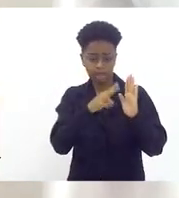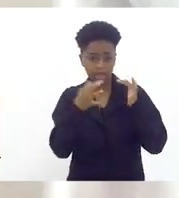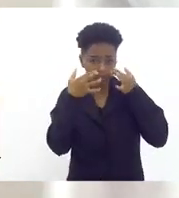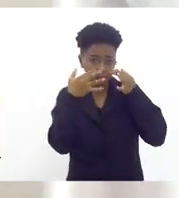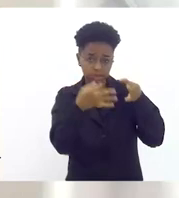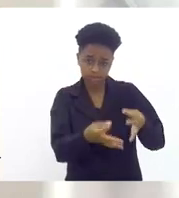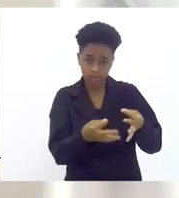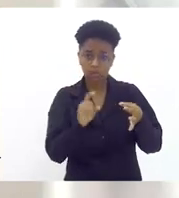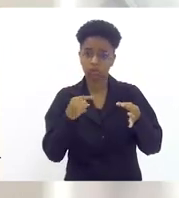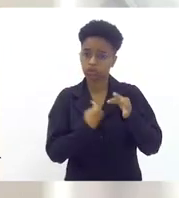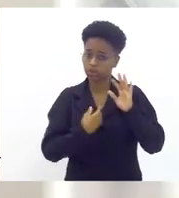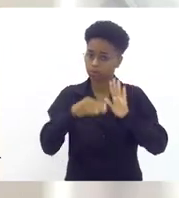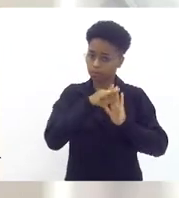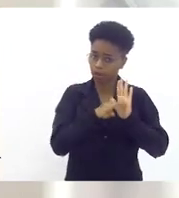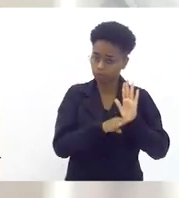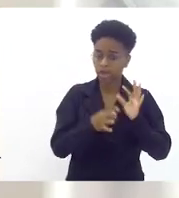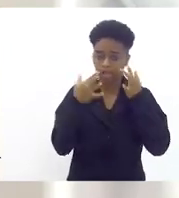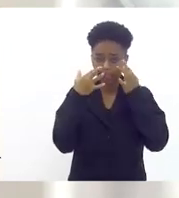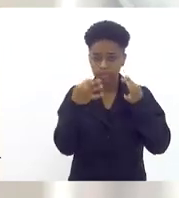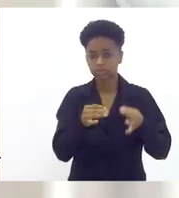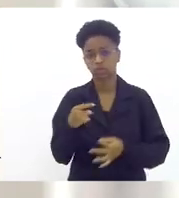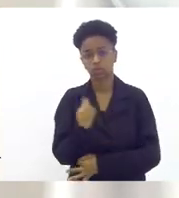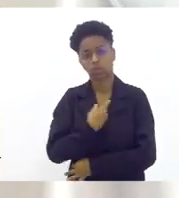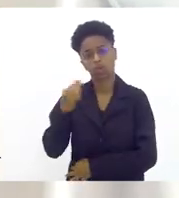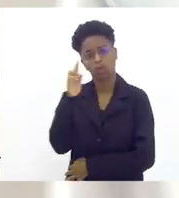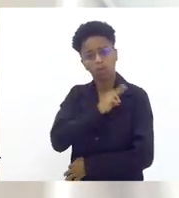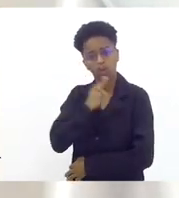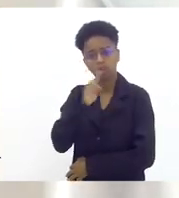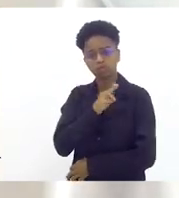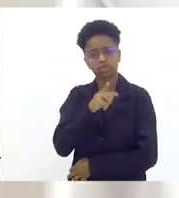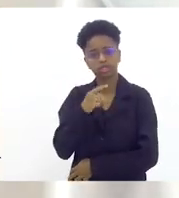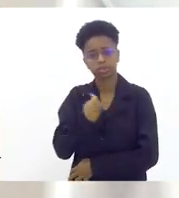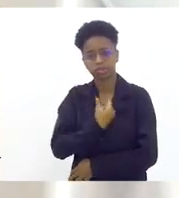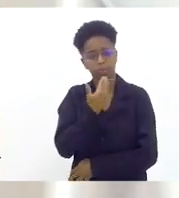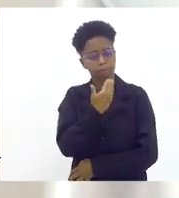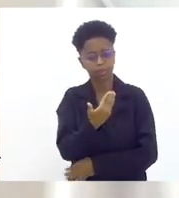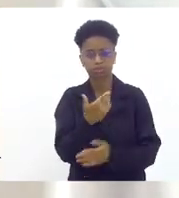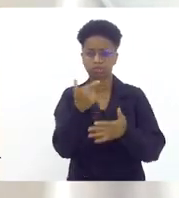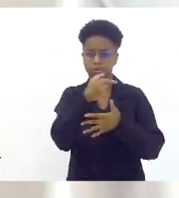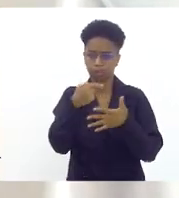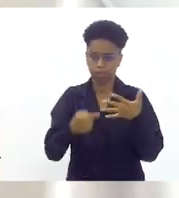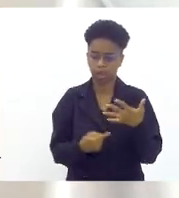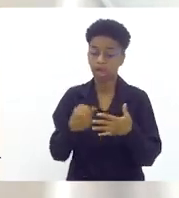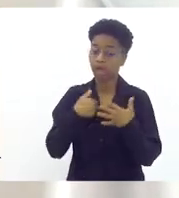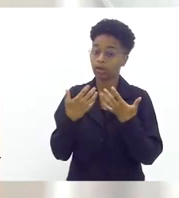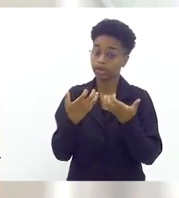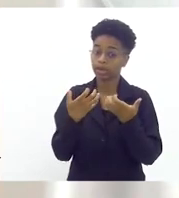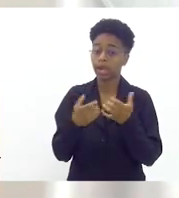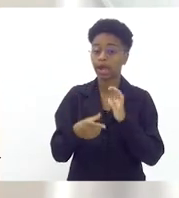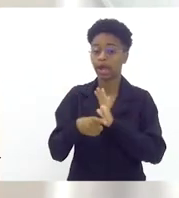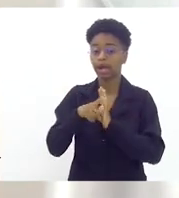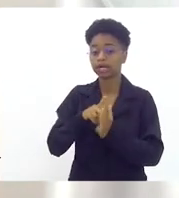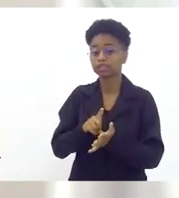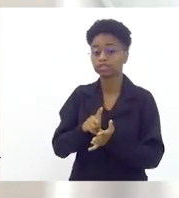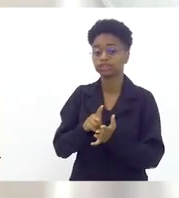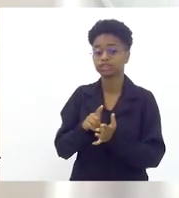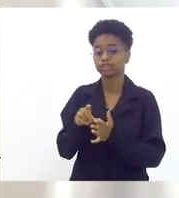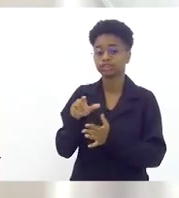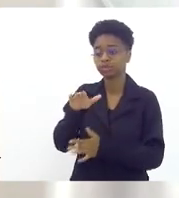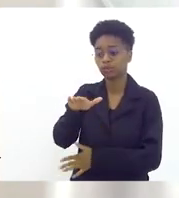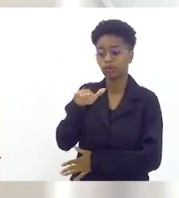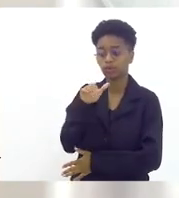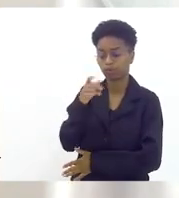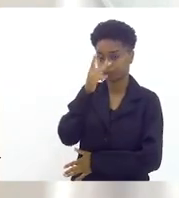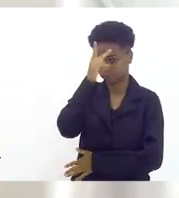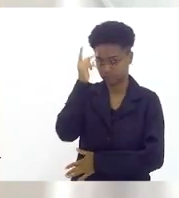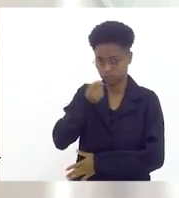forma sensível a urgência das nossas solicitações. Queria, antes de passar a palavra para a próxima